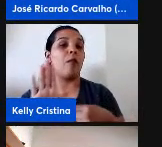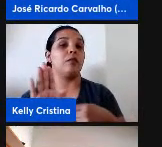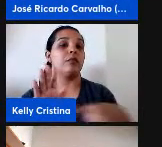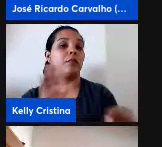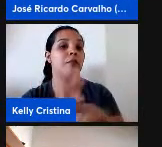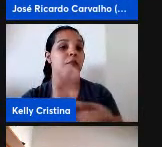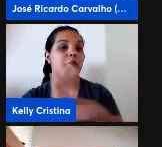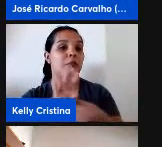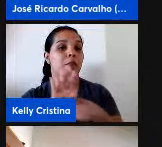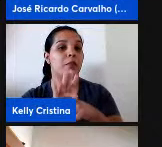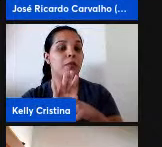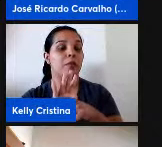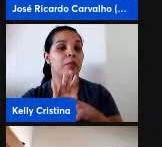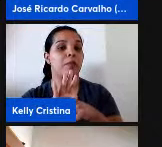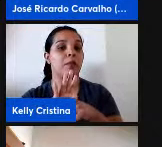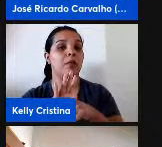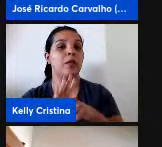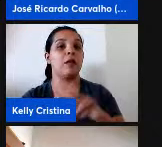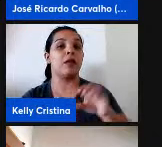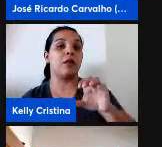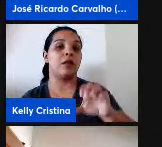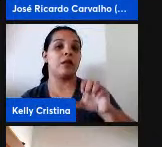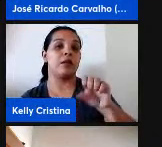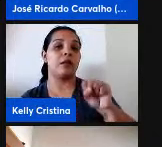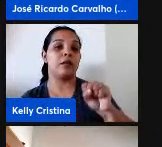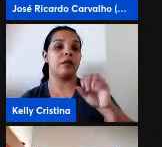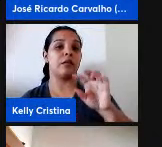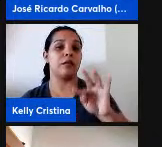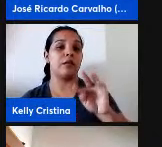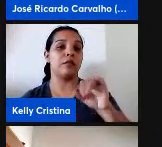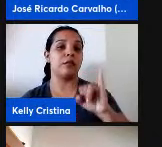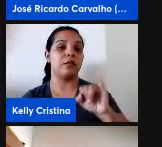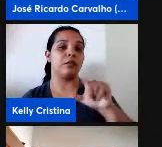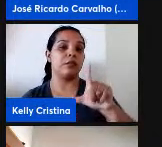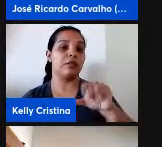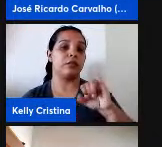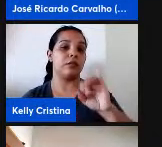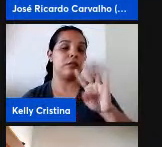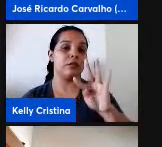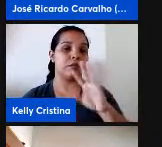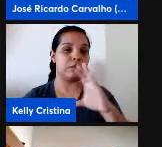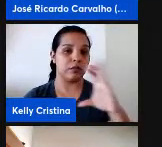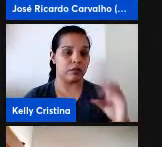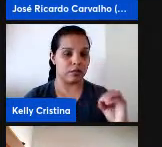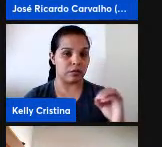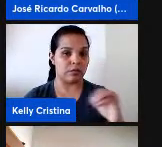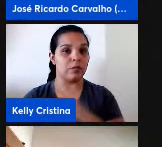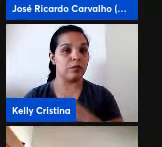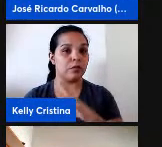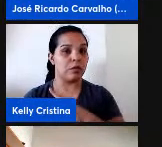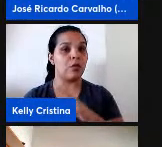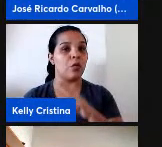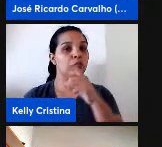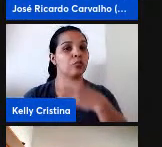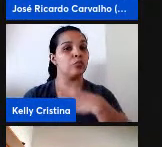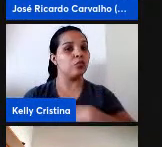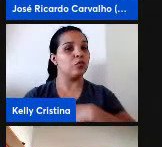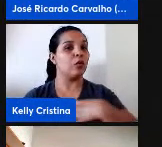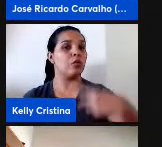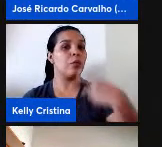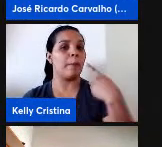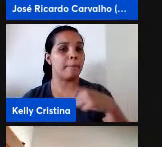né? Porque o gênero ele tem um estilo. E, por ele ter um estilo, ele precisa também, a gente